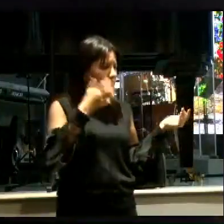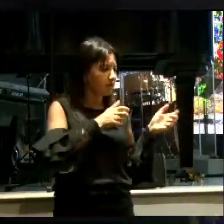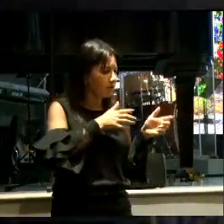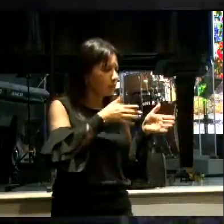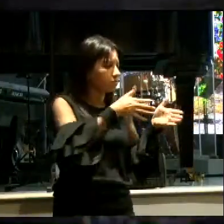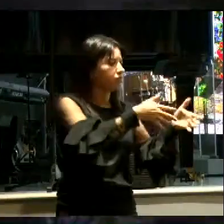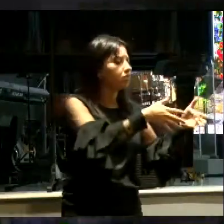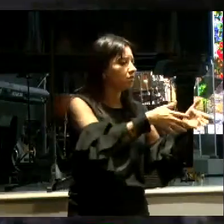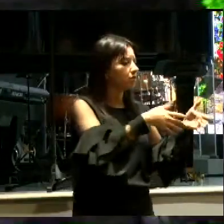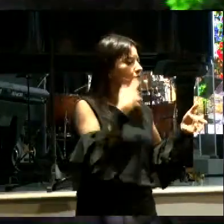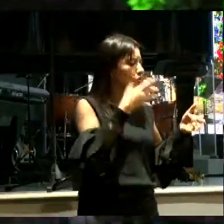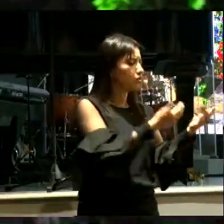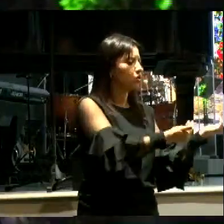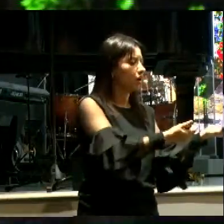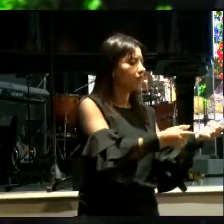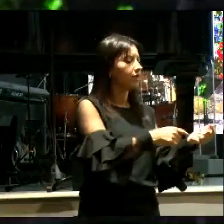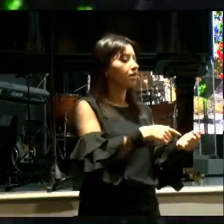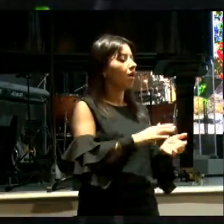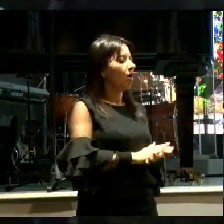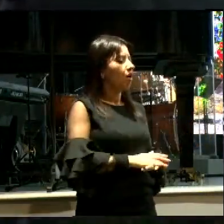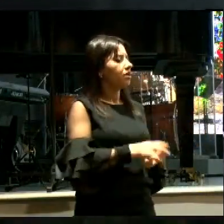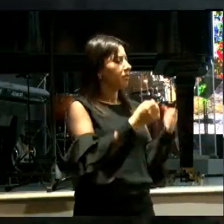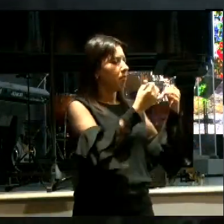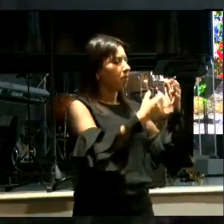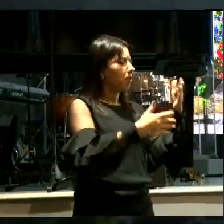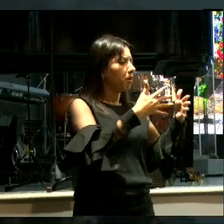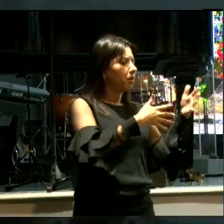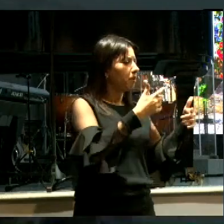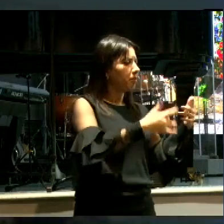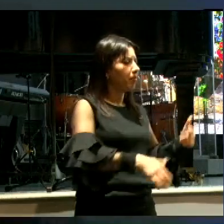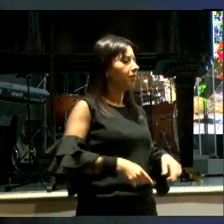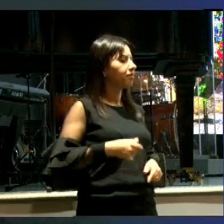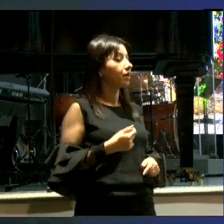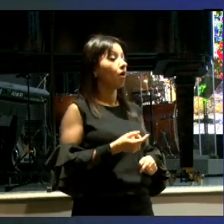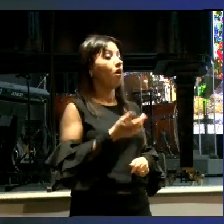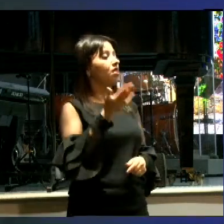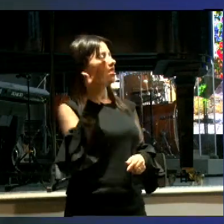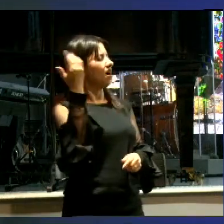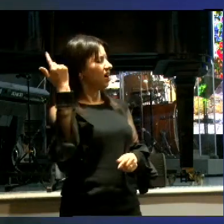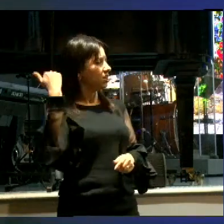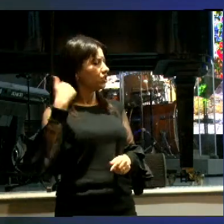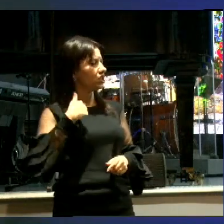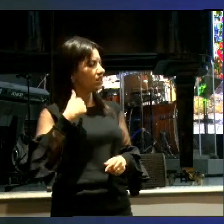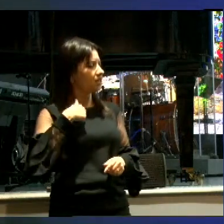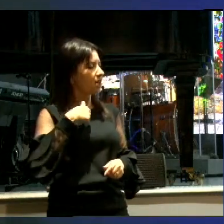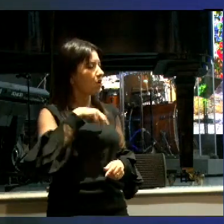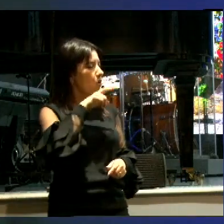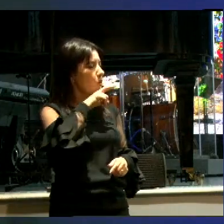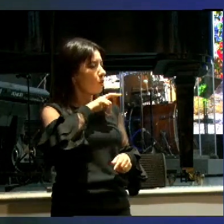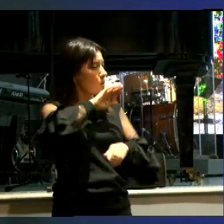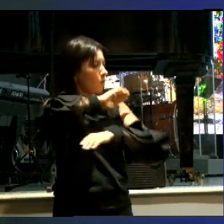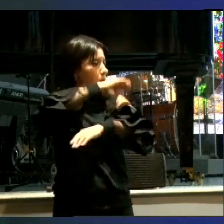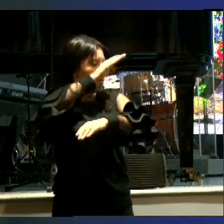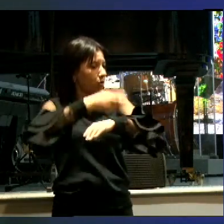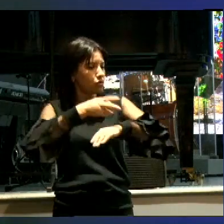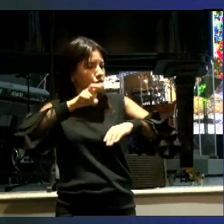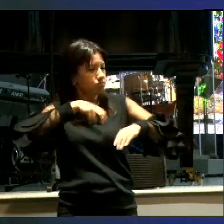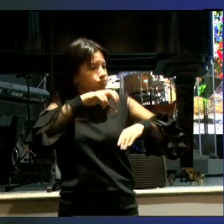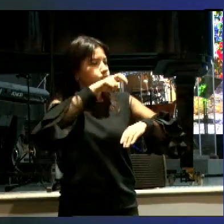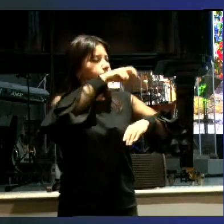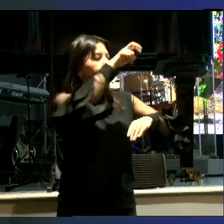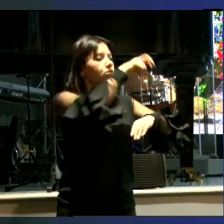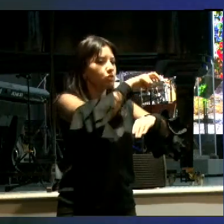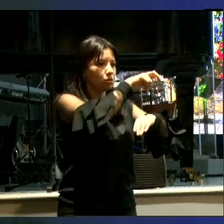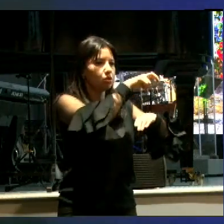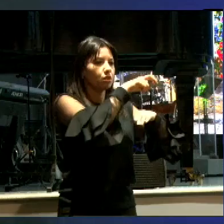é o seguinte: na minha época, eu subia um monte e eu pegava brasas na mão. Quem é